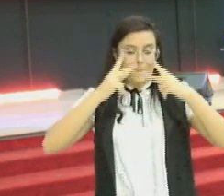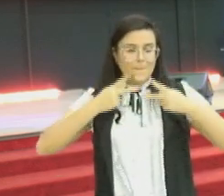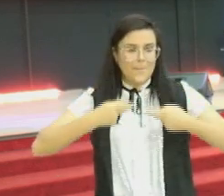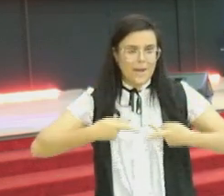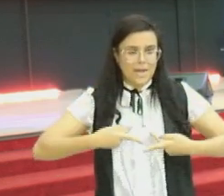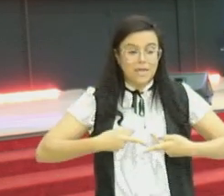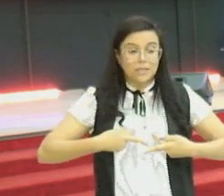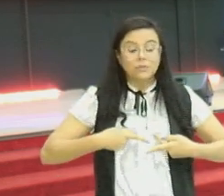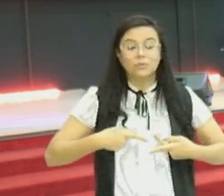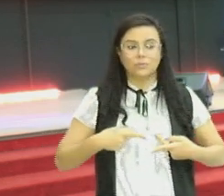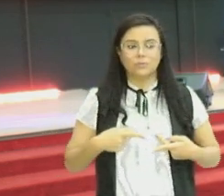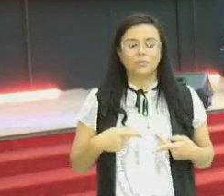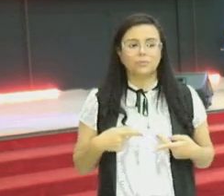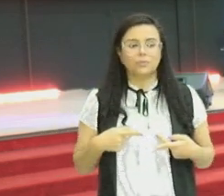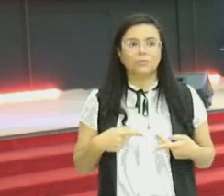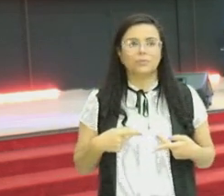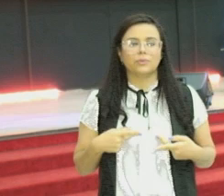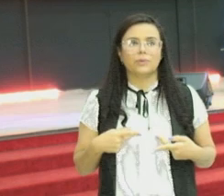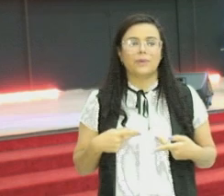é sagrada.